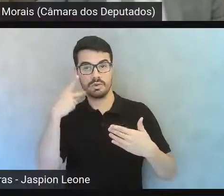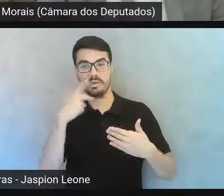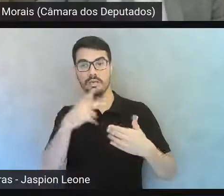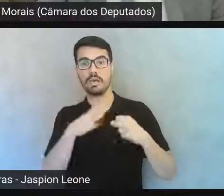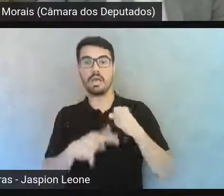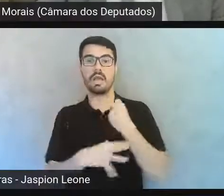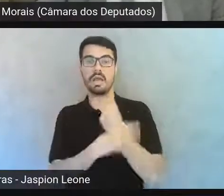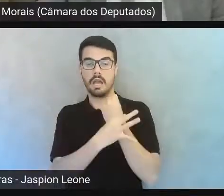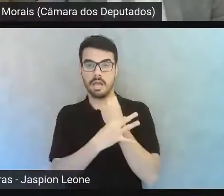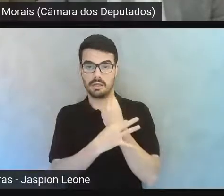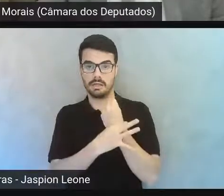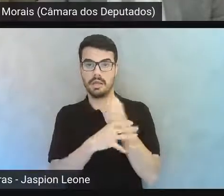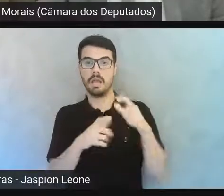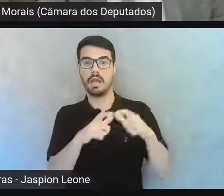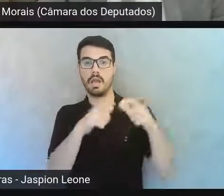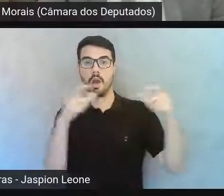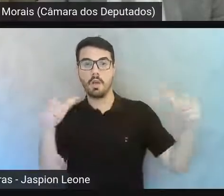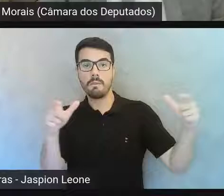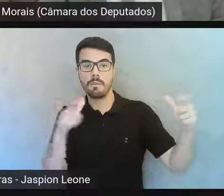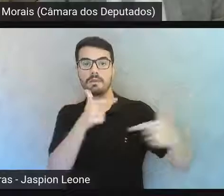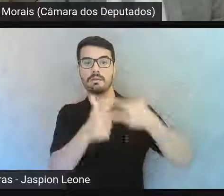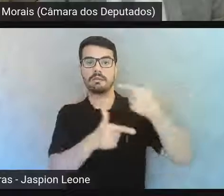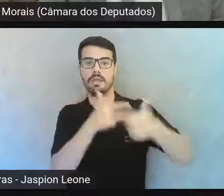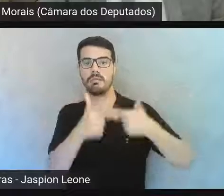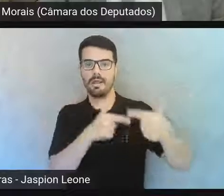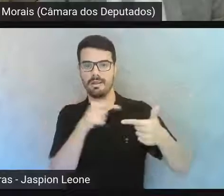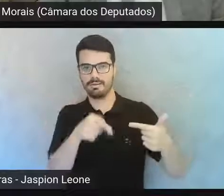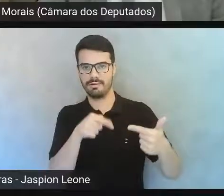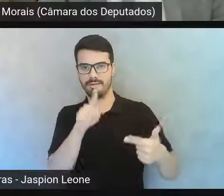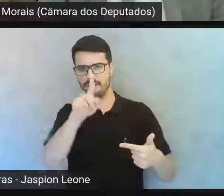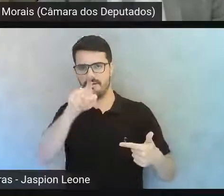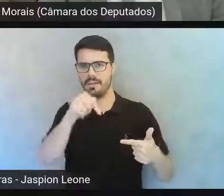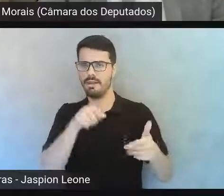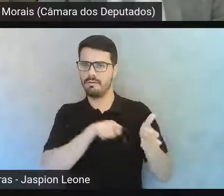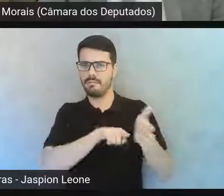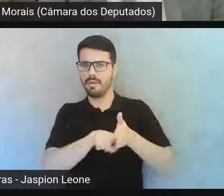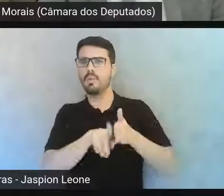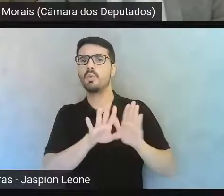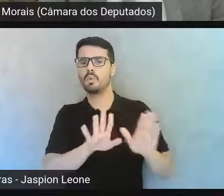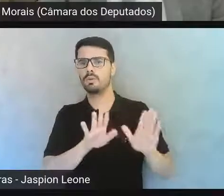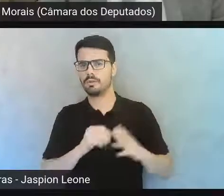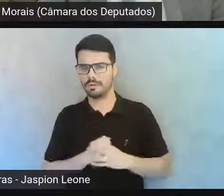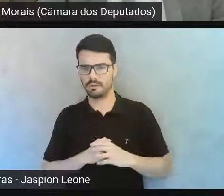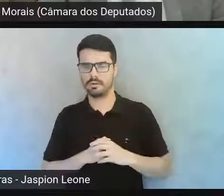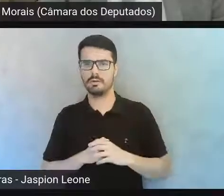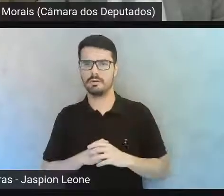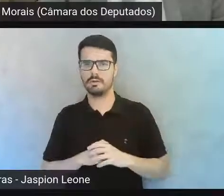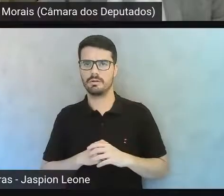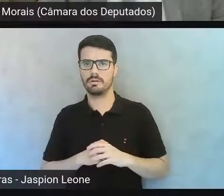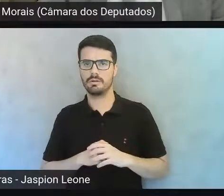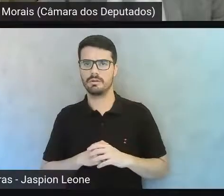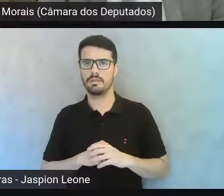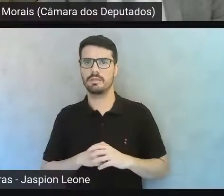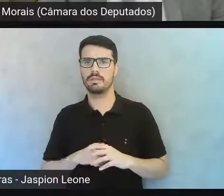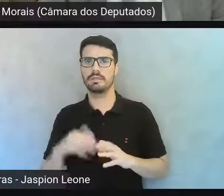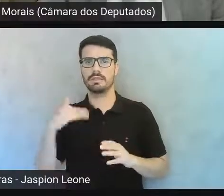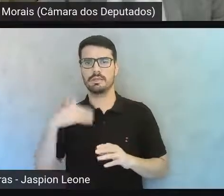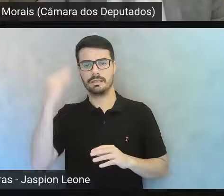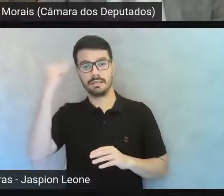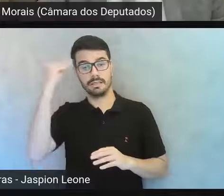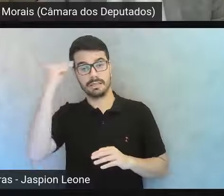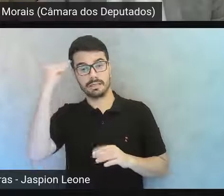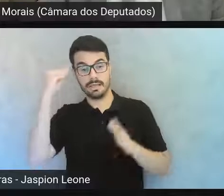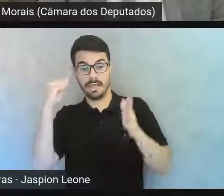garantia e aumento de emprego? Essa é uma pergunta que nós deveríamos responder. Eu até entendo que foi por esse